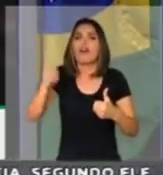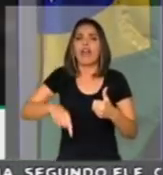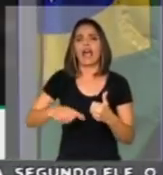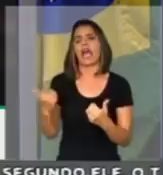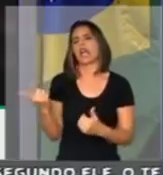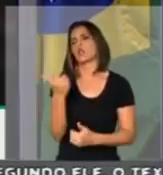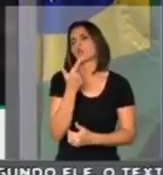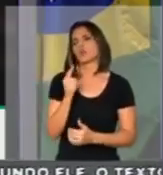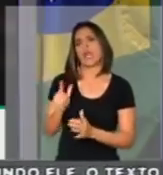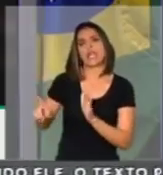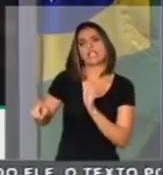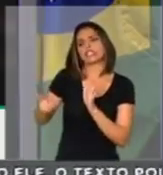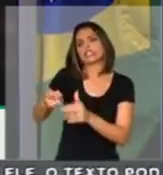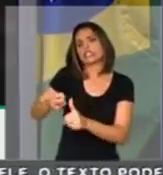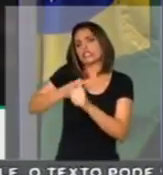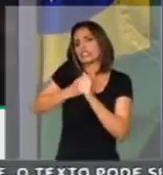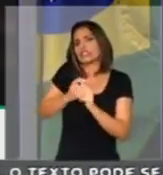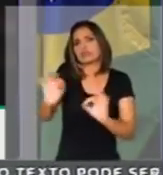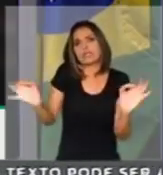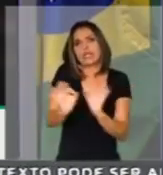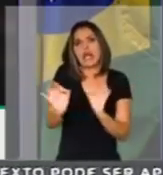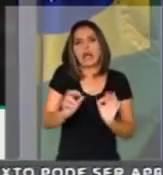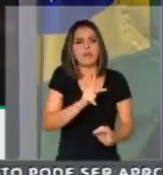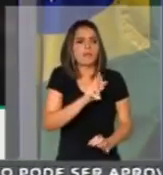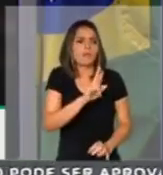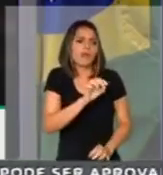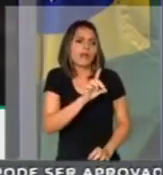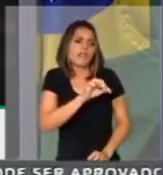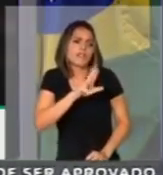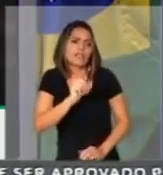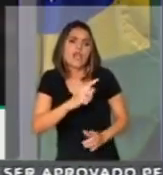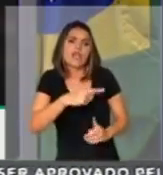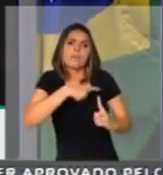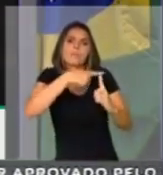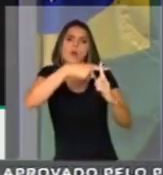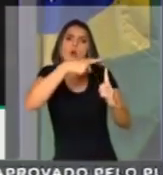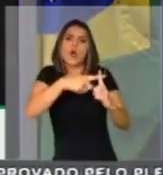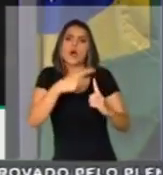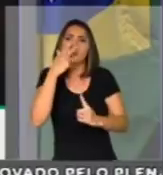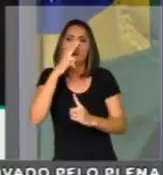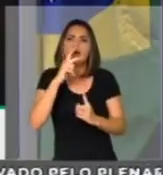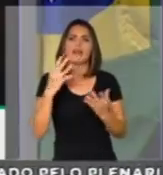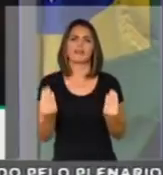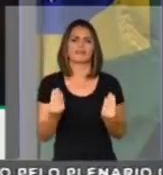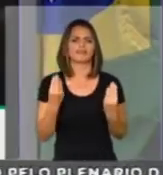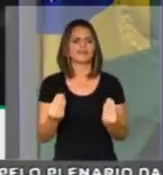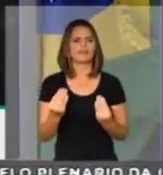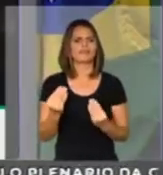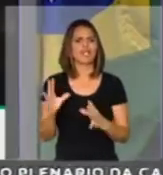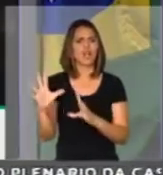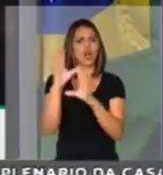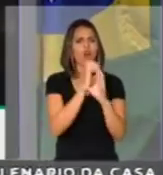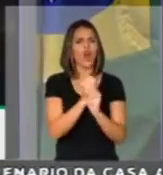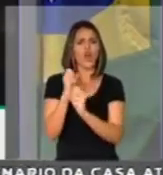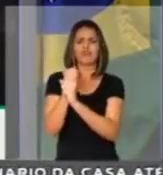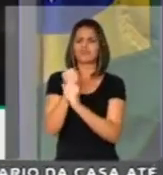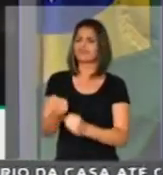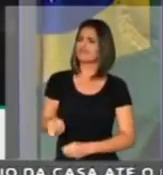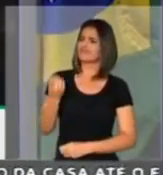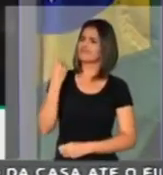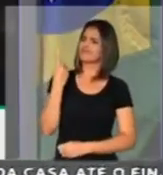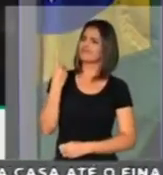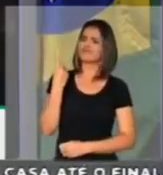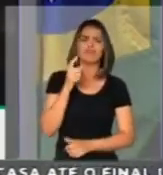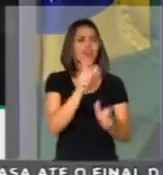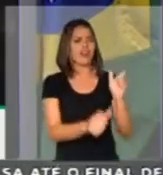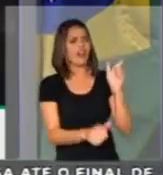déficit, o velho mito de que a Previdência é superavitária, né? A velha bruxaria contábil em que, de alguma maneira, os